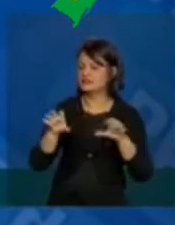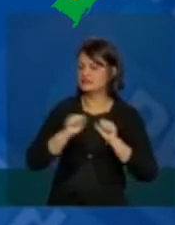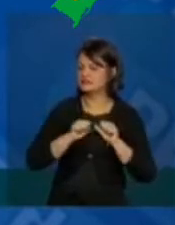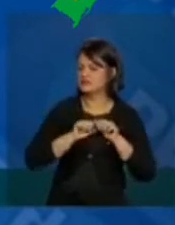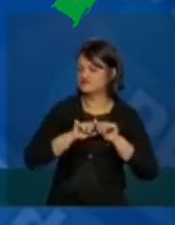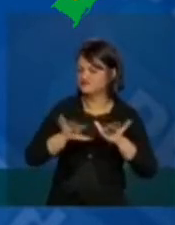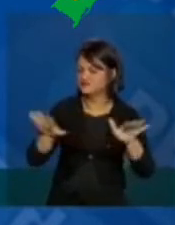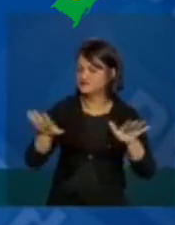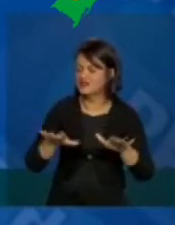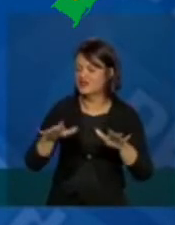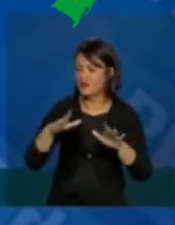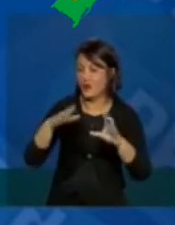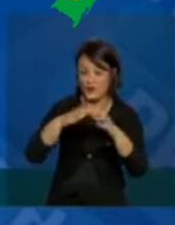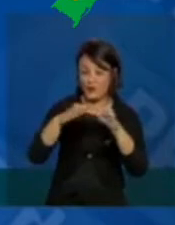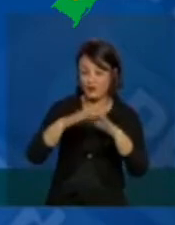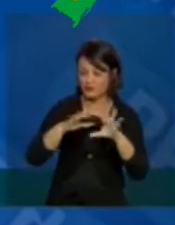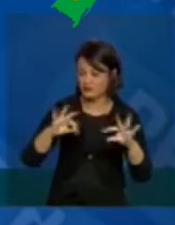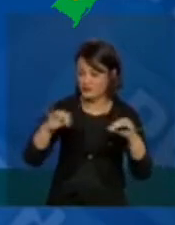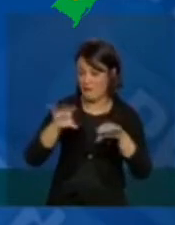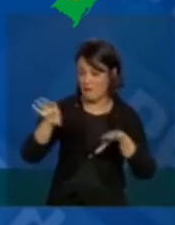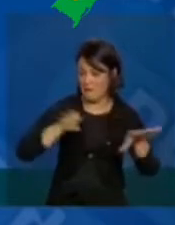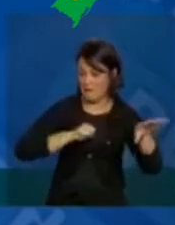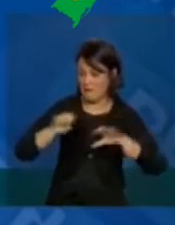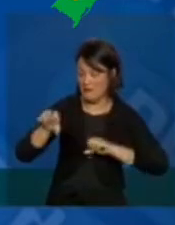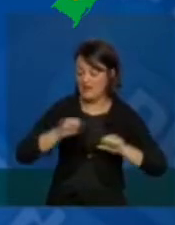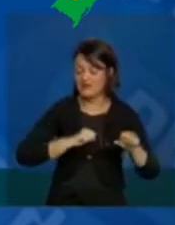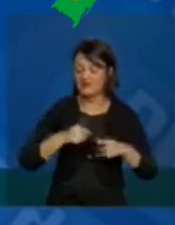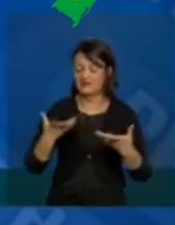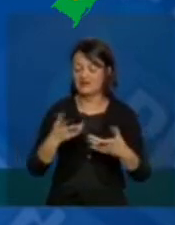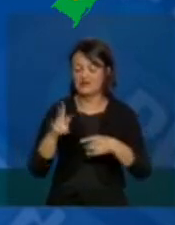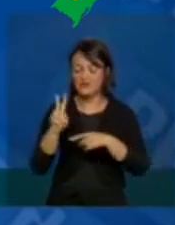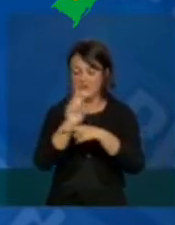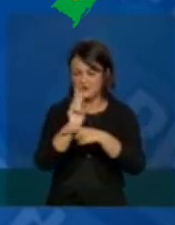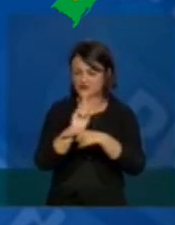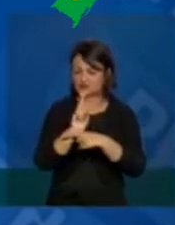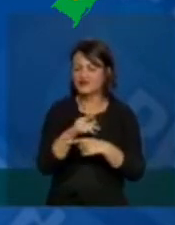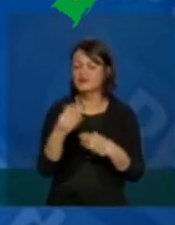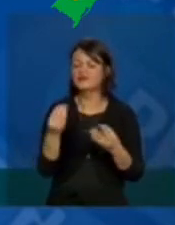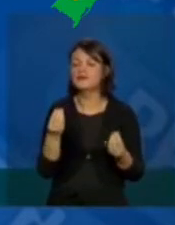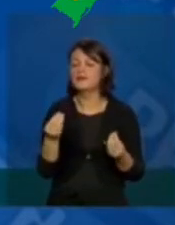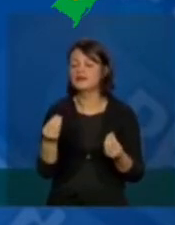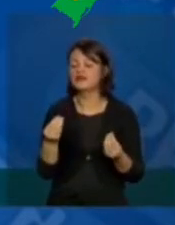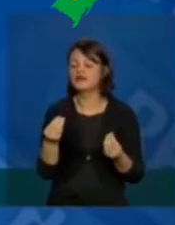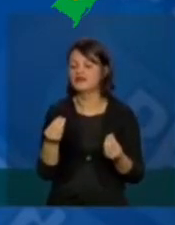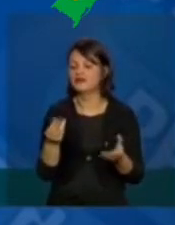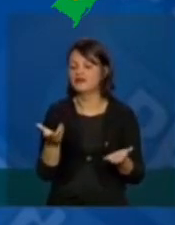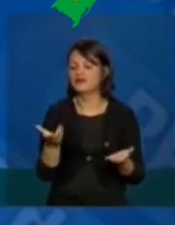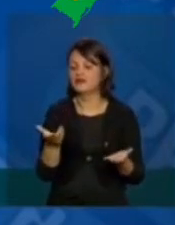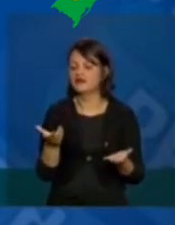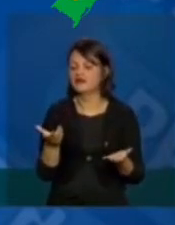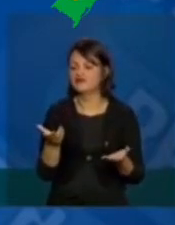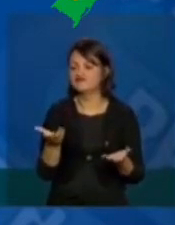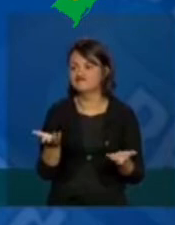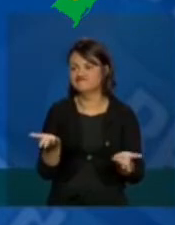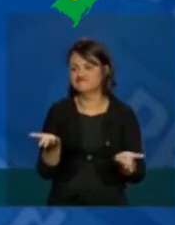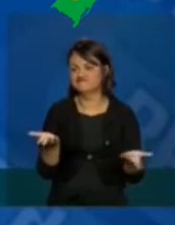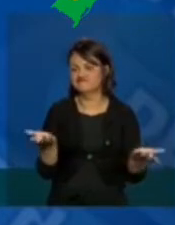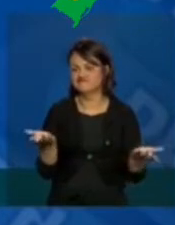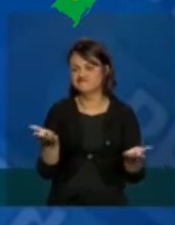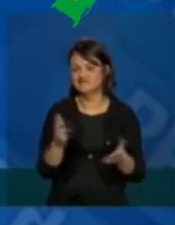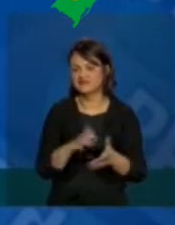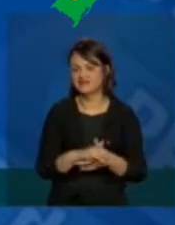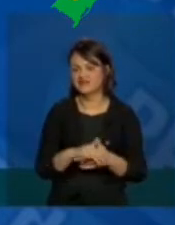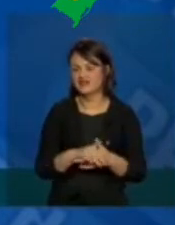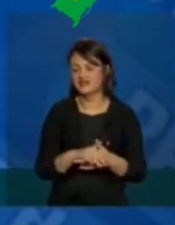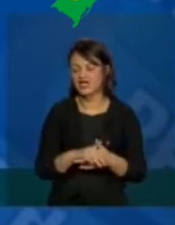transmissão comunitária, o sentido desse monitoramento já não tem